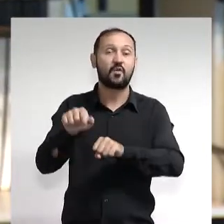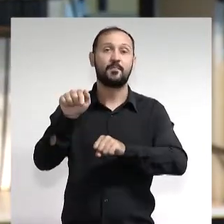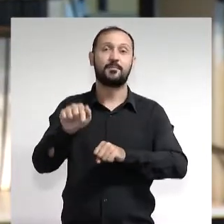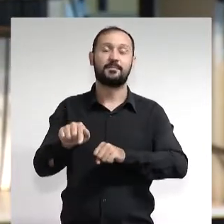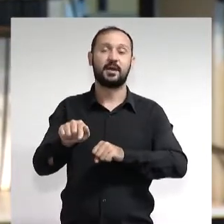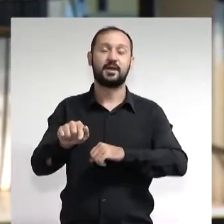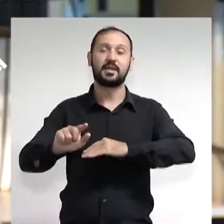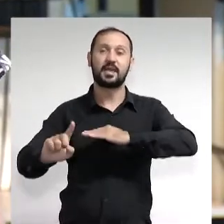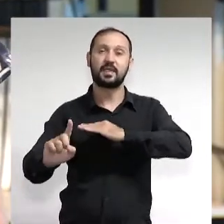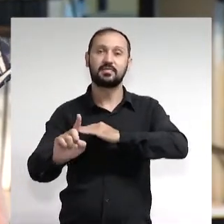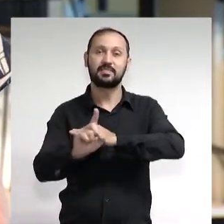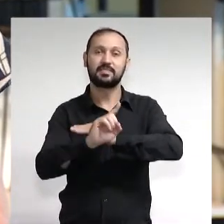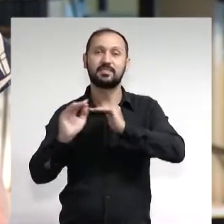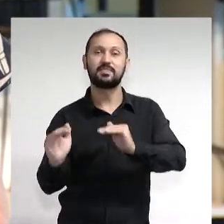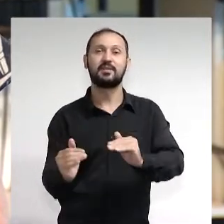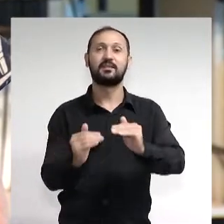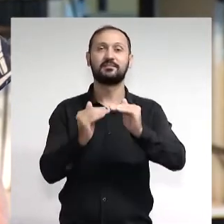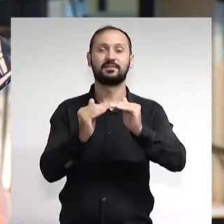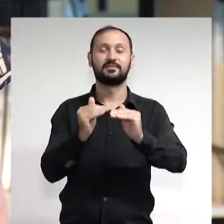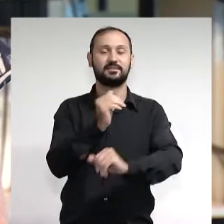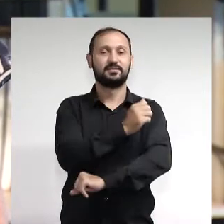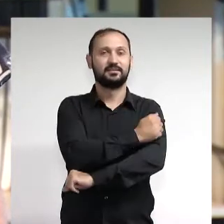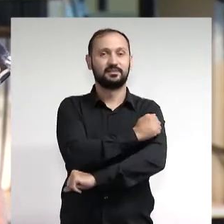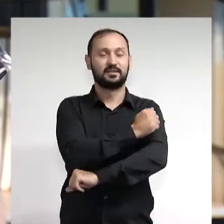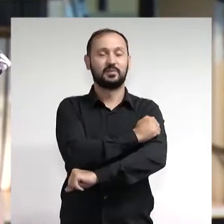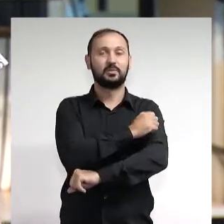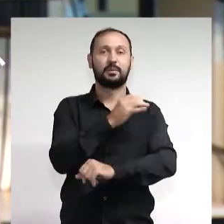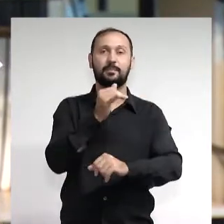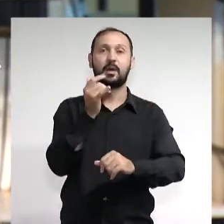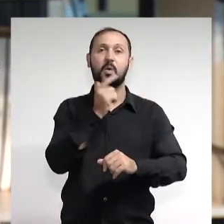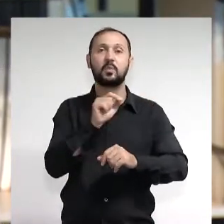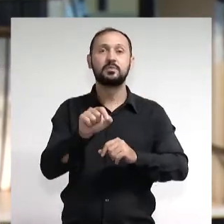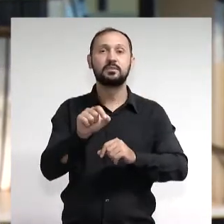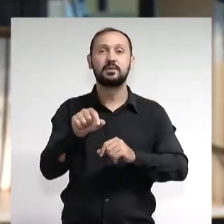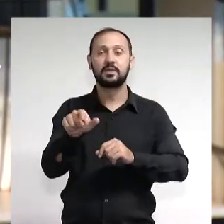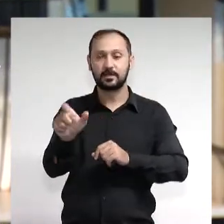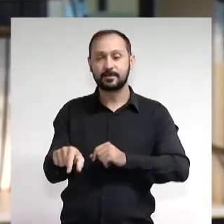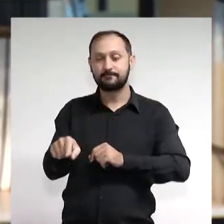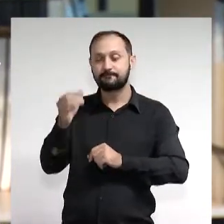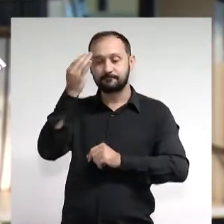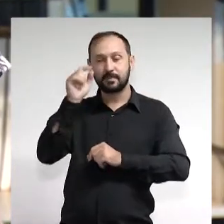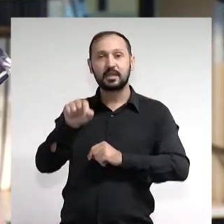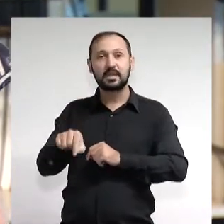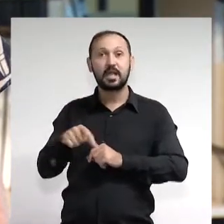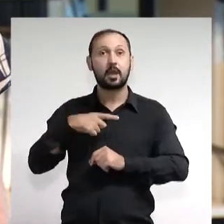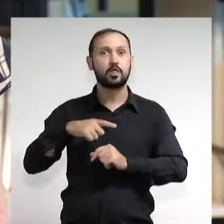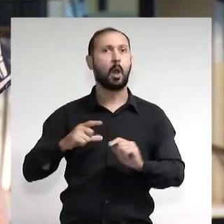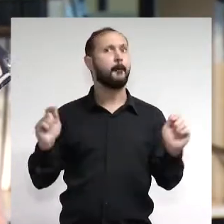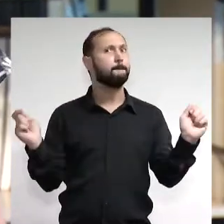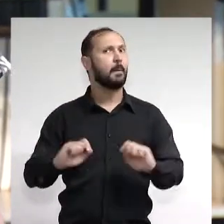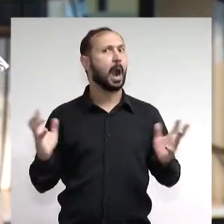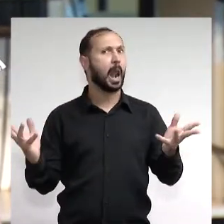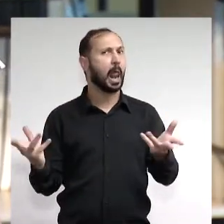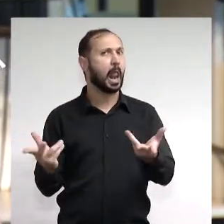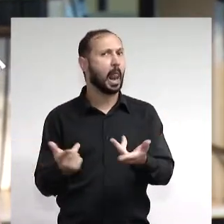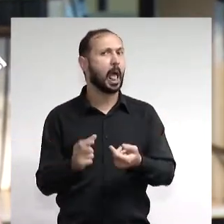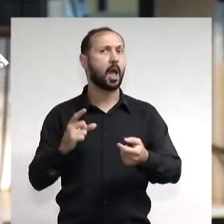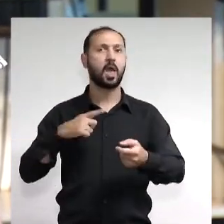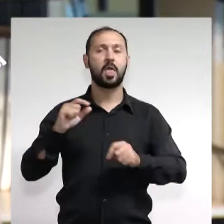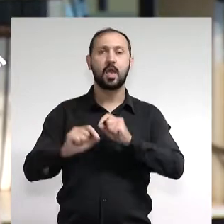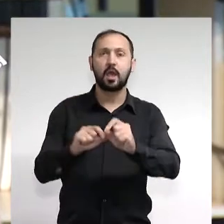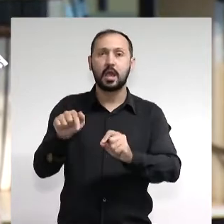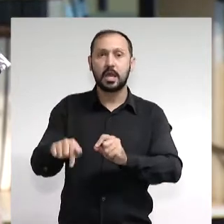para que atenda esses alunos no sentido de entender as suas